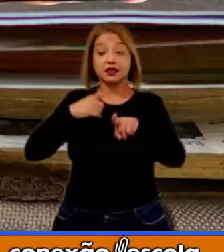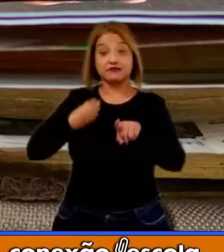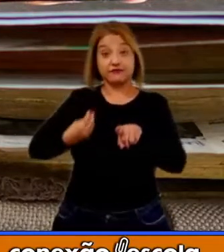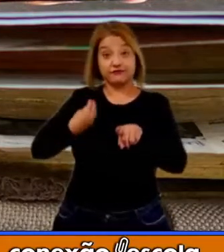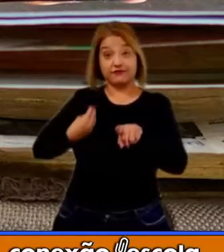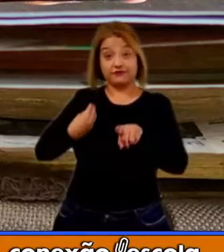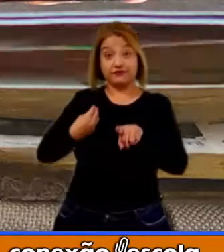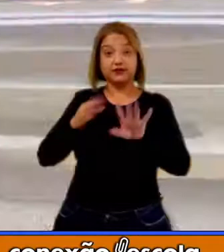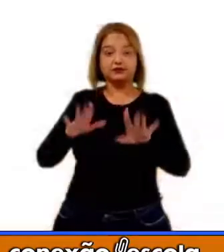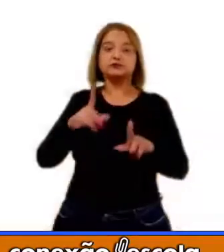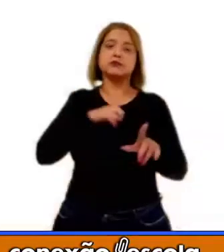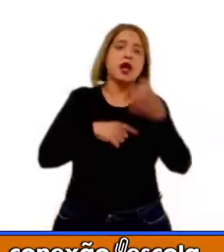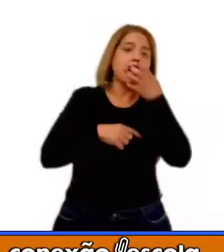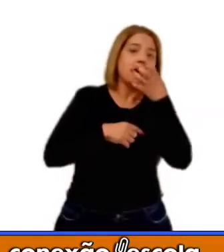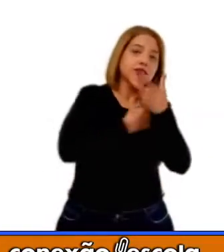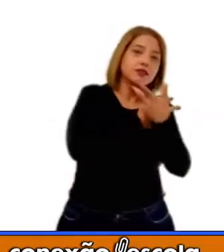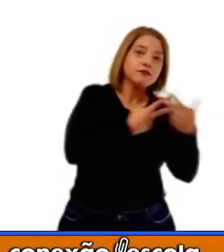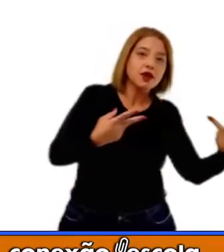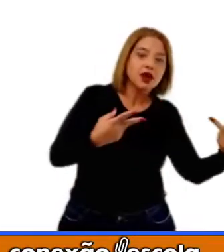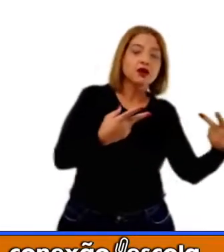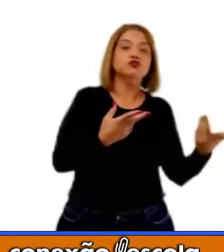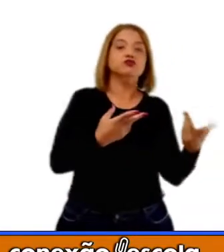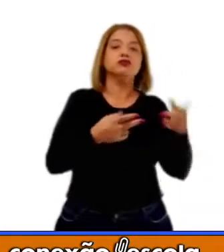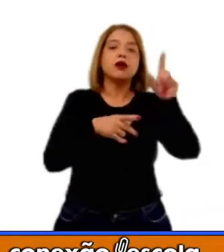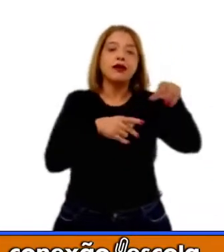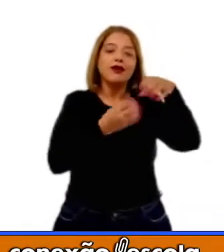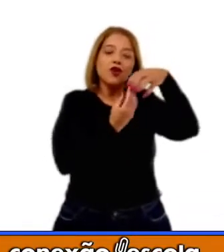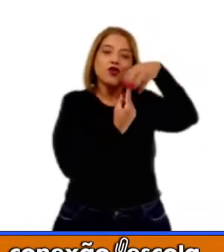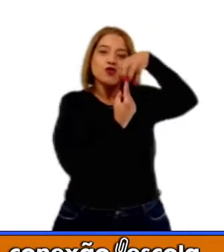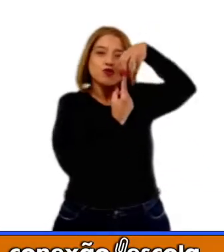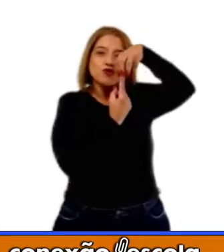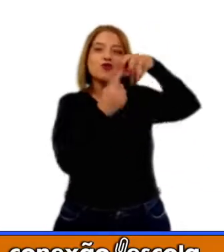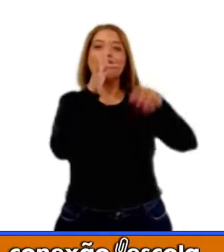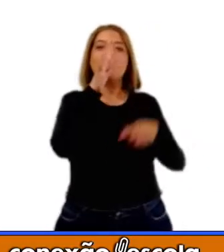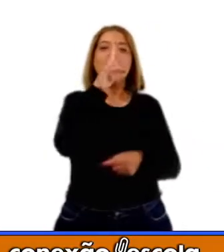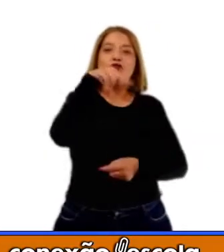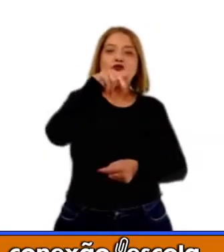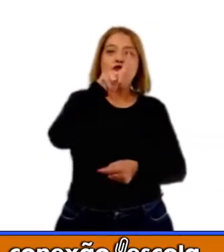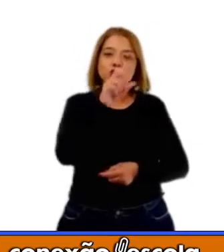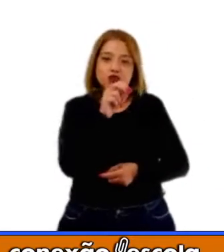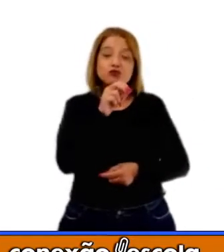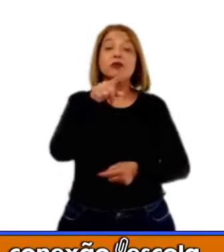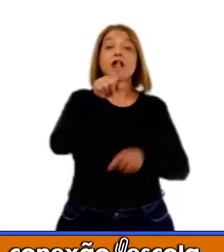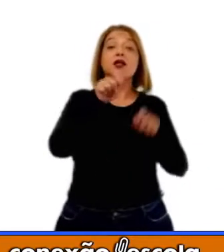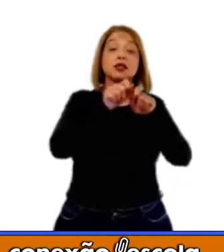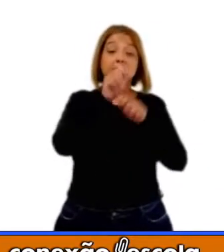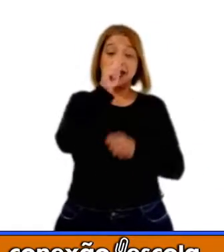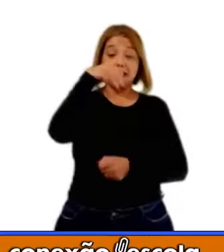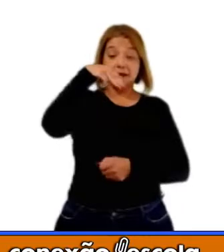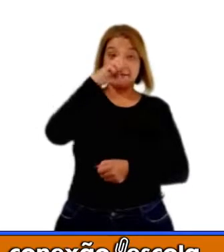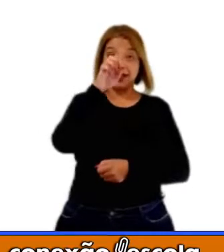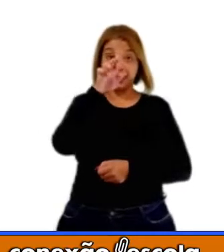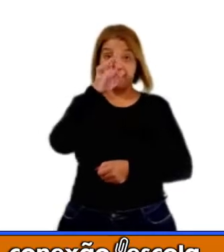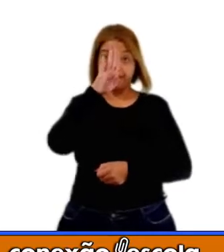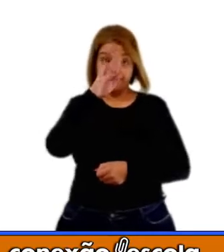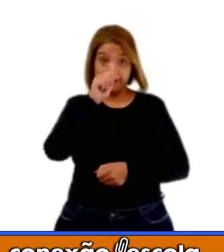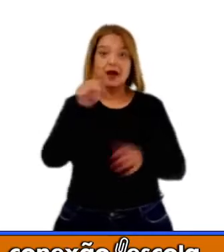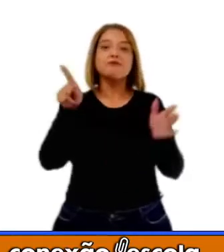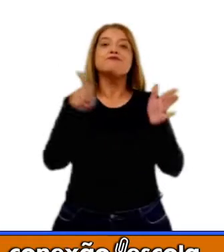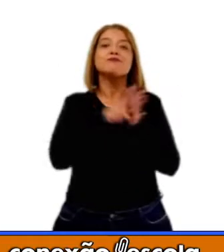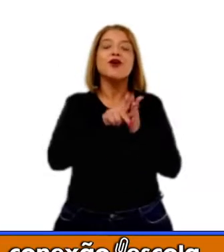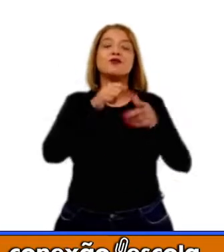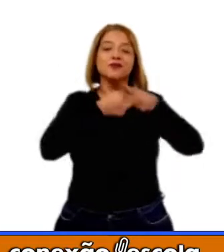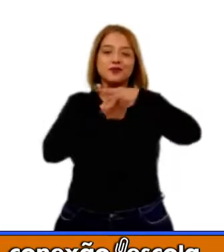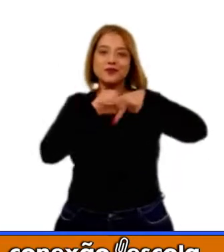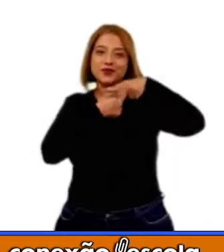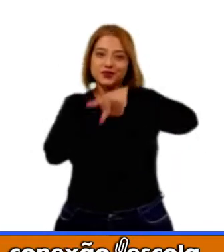vivos. Animal, o cogumelo, que é um fungo, a ameba, que é um protozoário. Olha